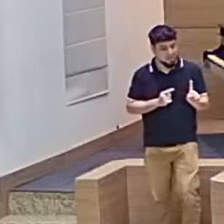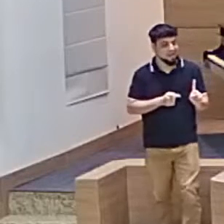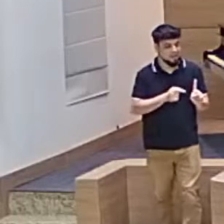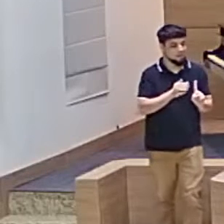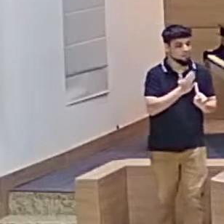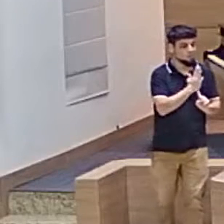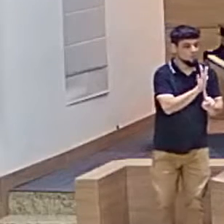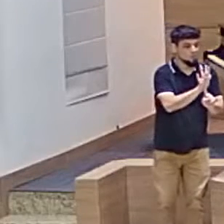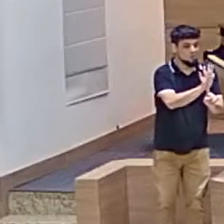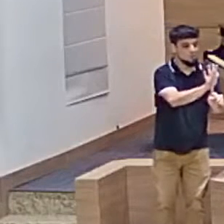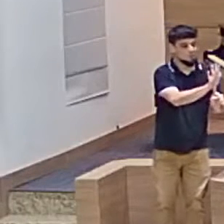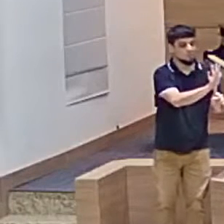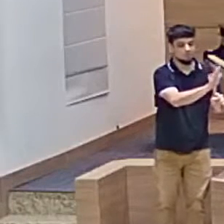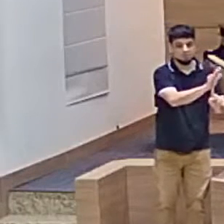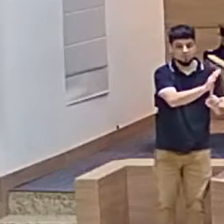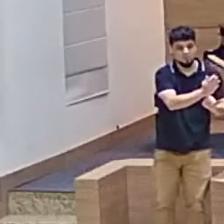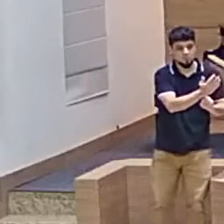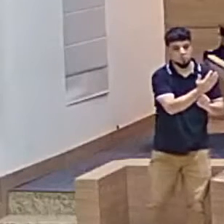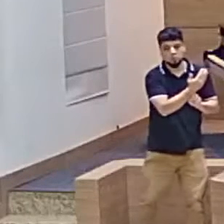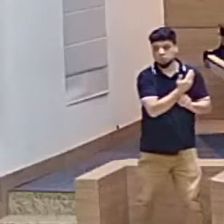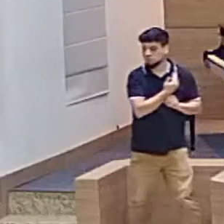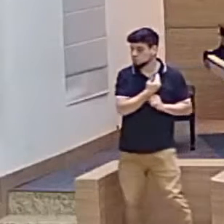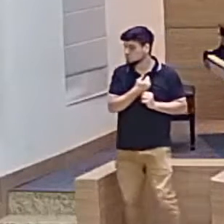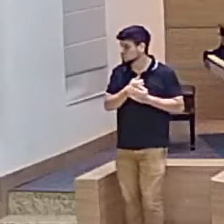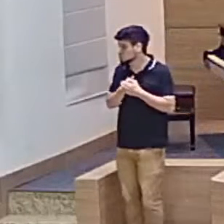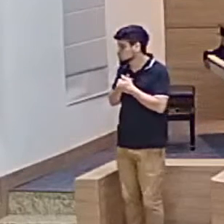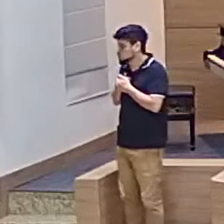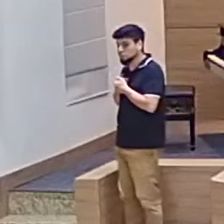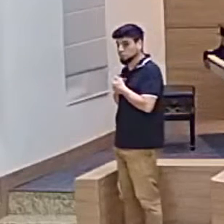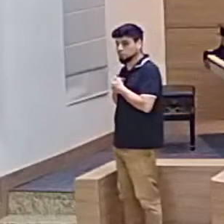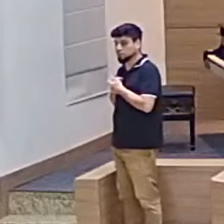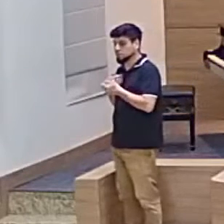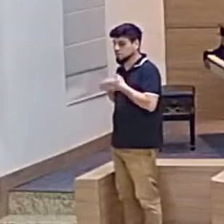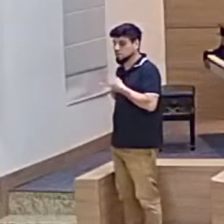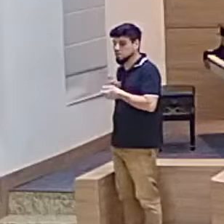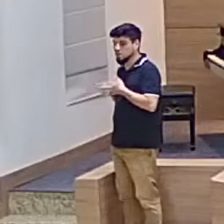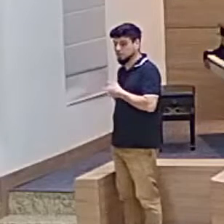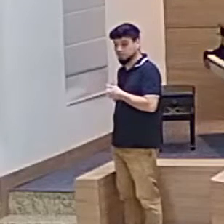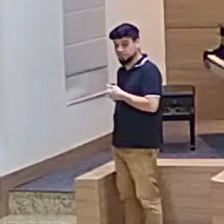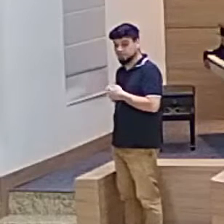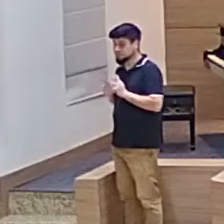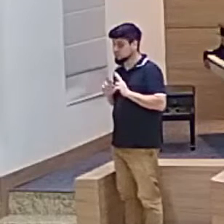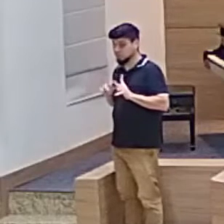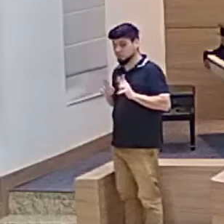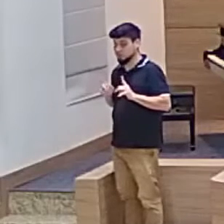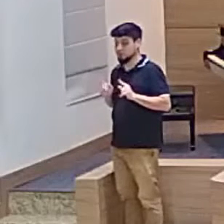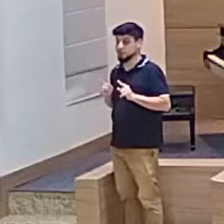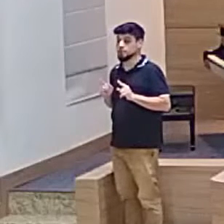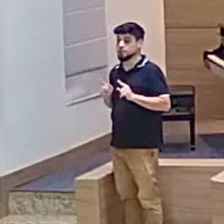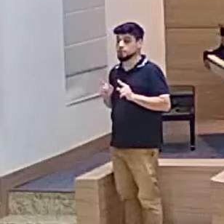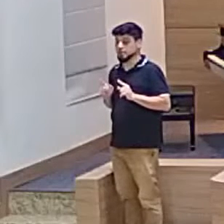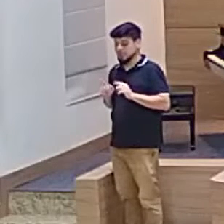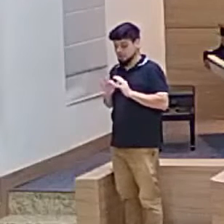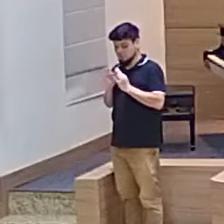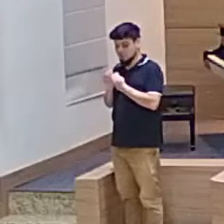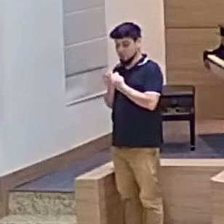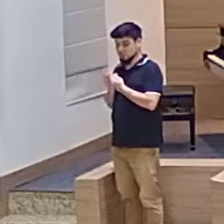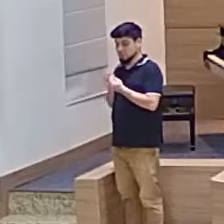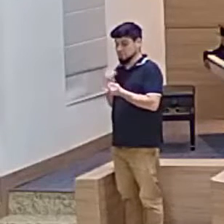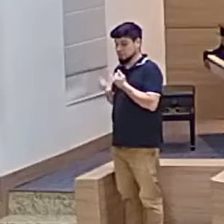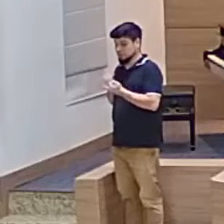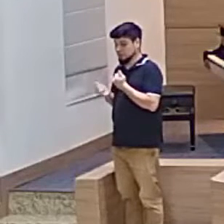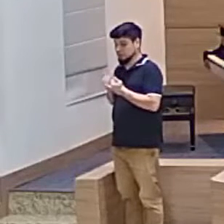tem a ver com quando eu entro porta dentro de um espaço de um recinto onde a minha família parece família Doriana